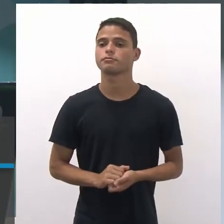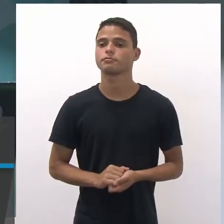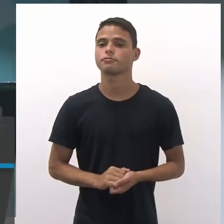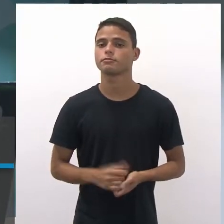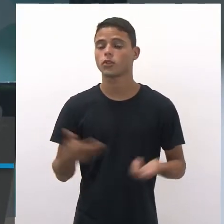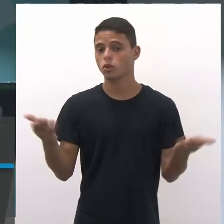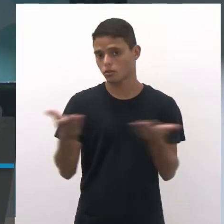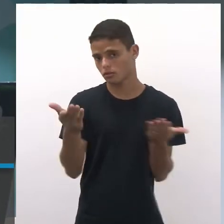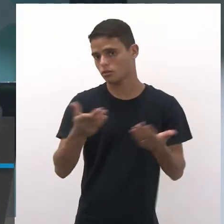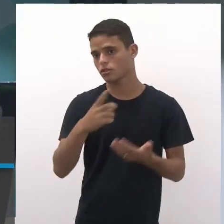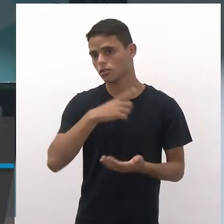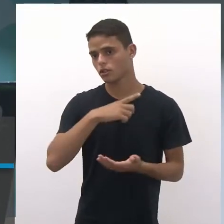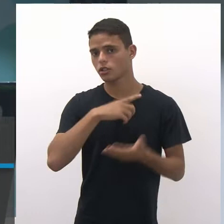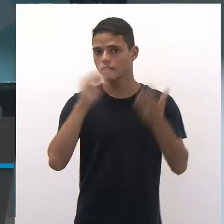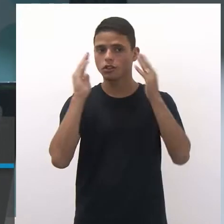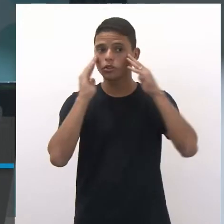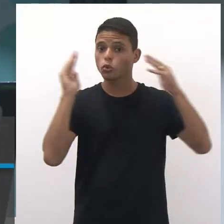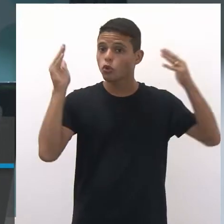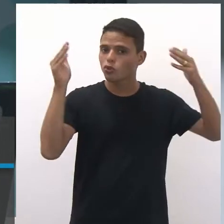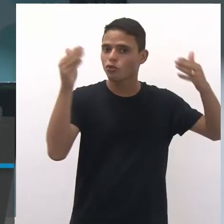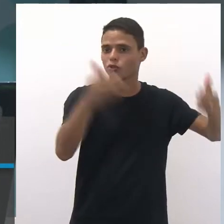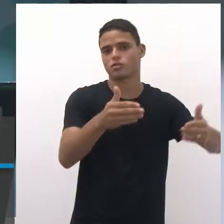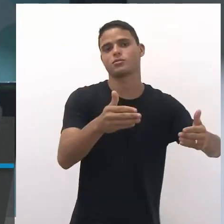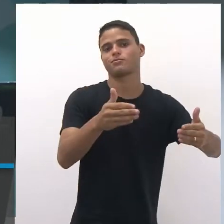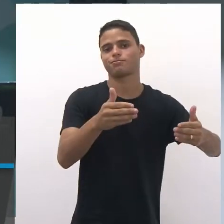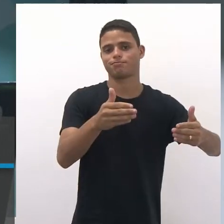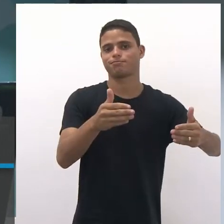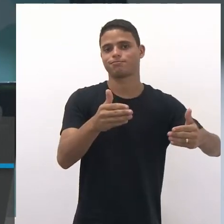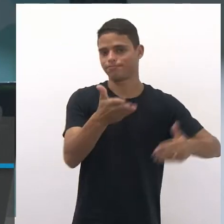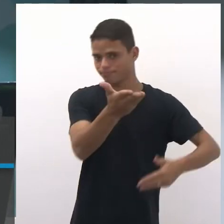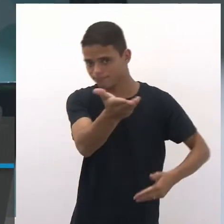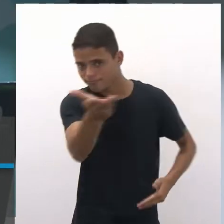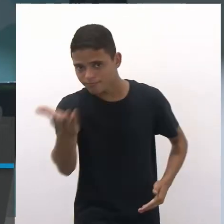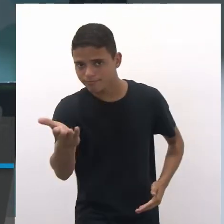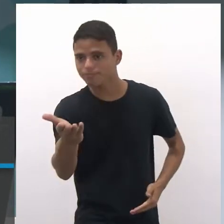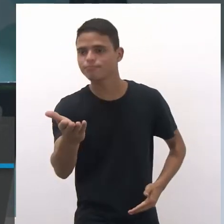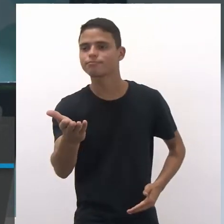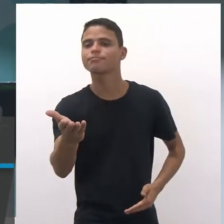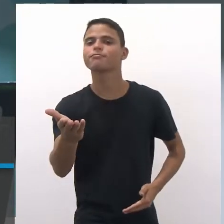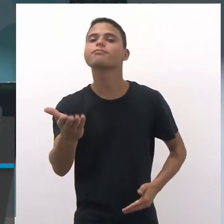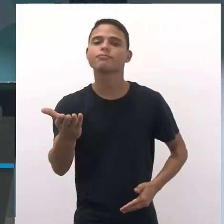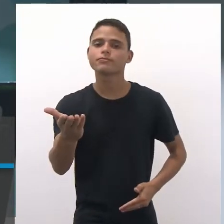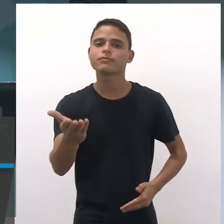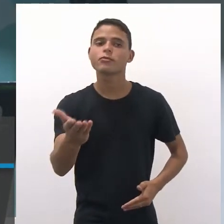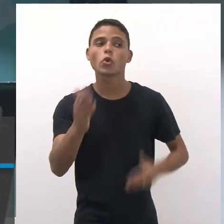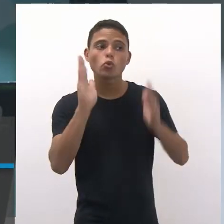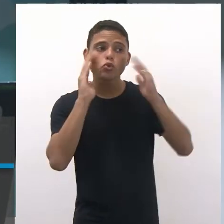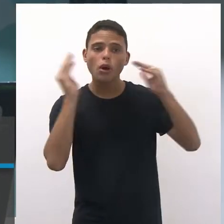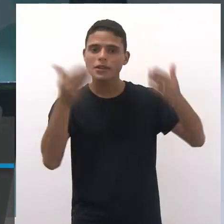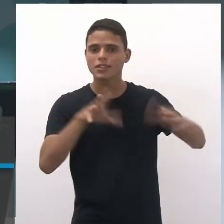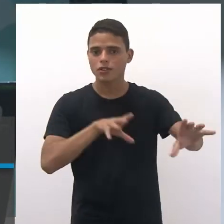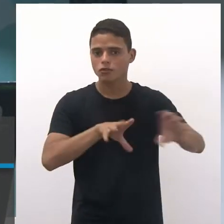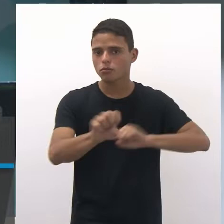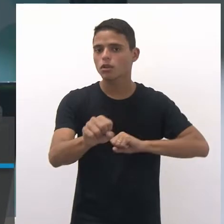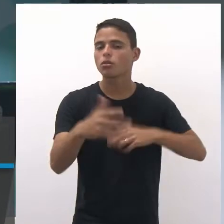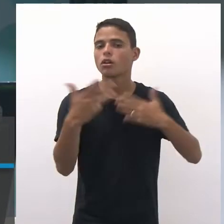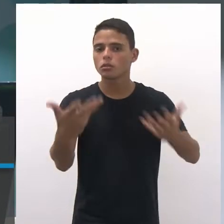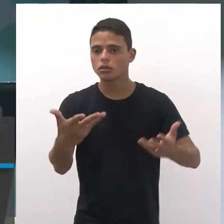hoje aqui, nós temos uma intencionalidade. Você aí que está assistindo, qual que é a intencionalidade aqui dessa formação?